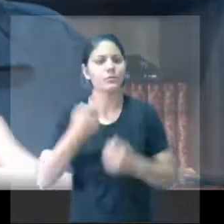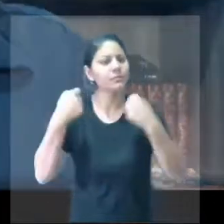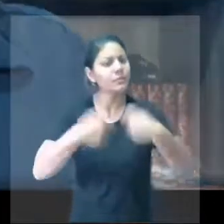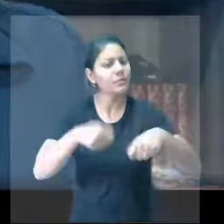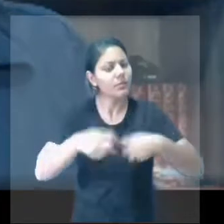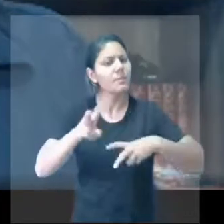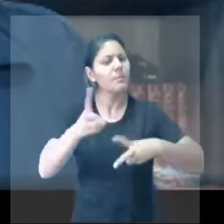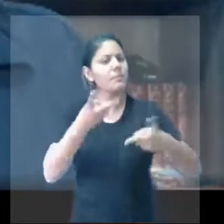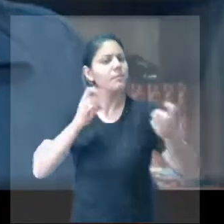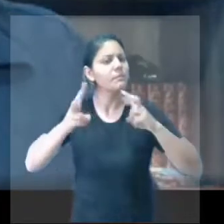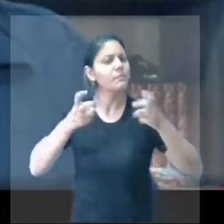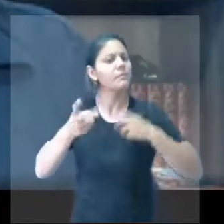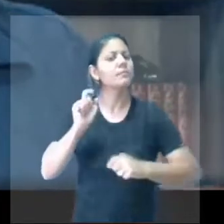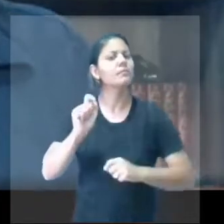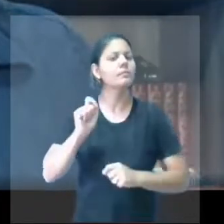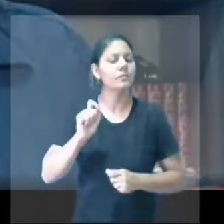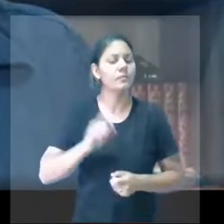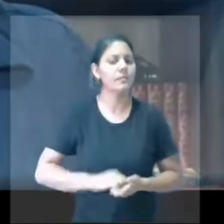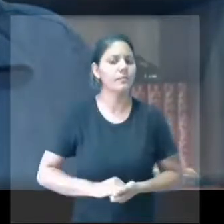existem